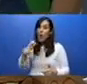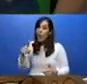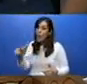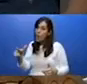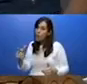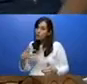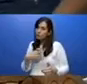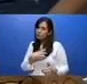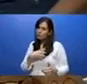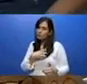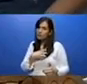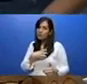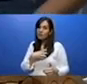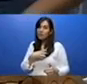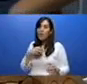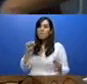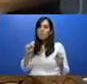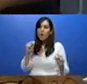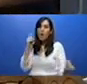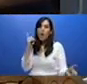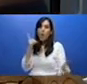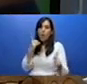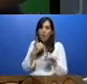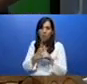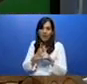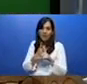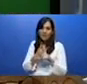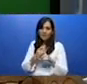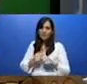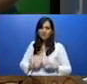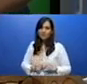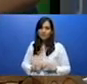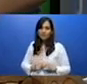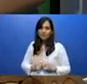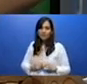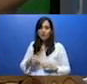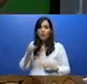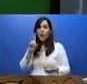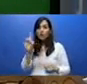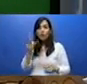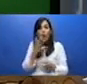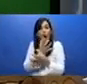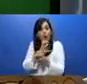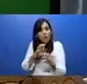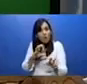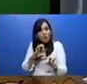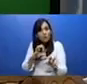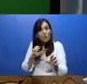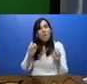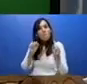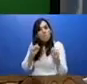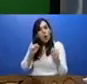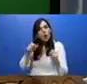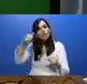ser encontrados, tá? Não só os ossos, mas